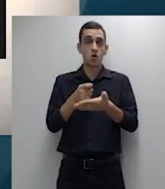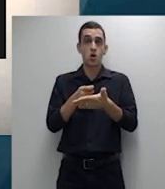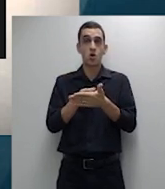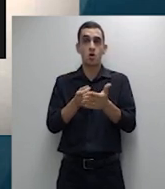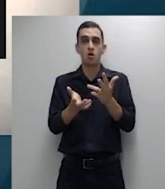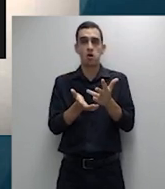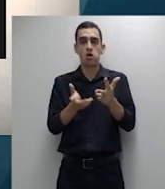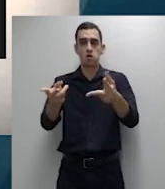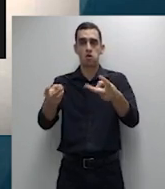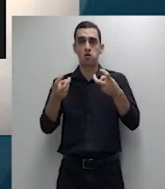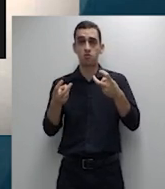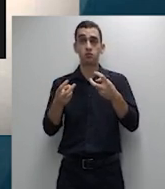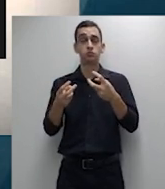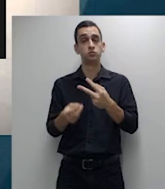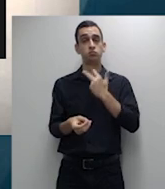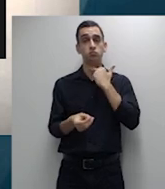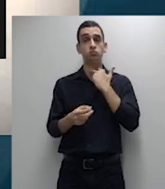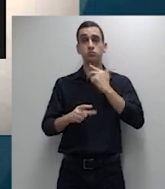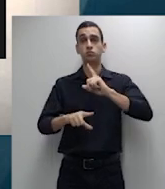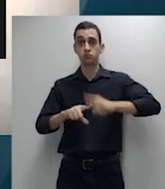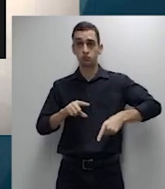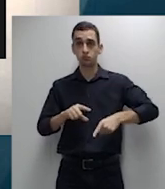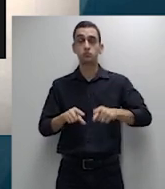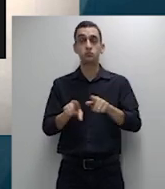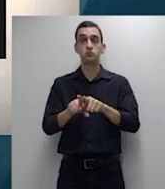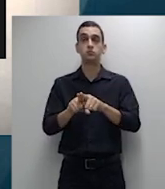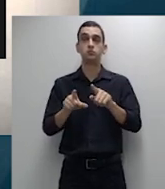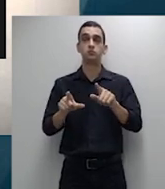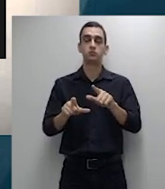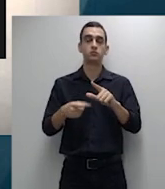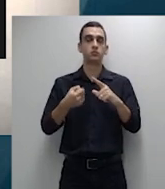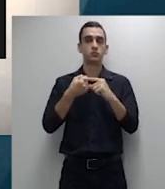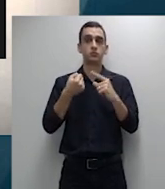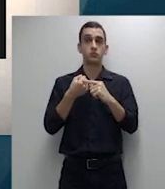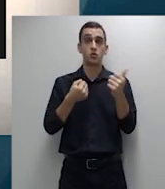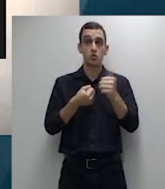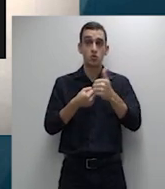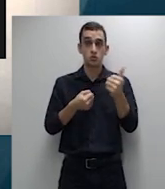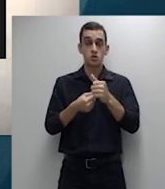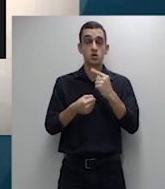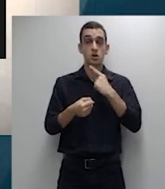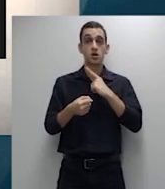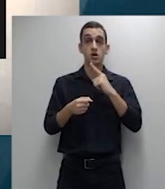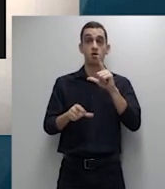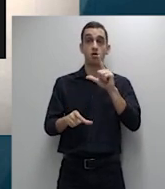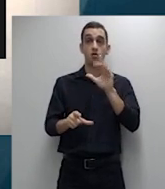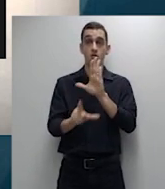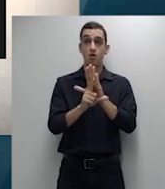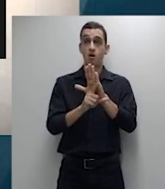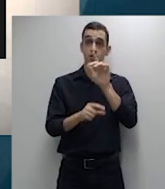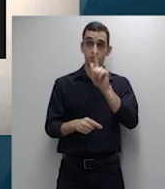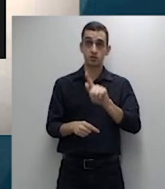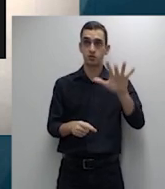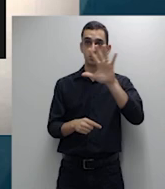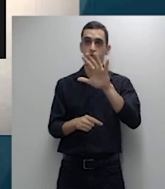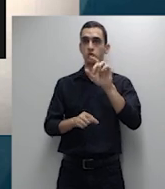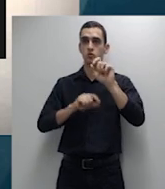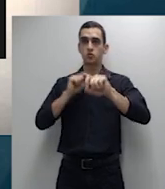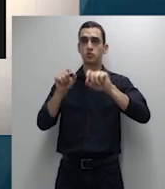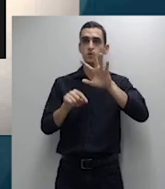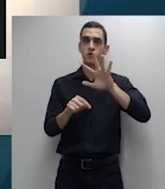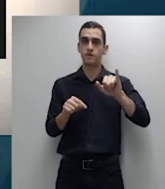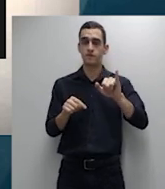poderia permitir a cobrança Com base no artigo 11 da lei geral que concessões e ela fosse dado um caráter